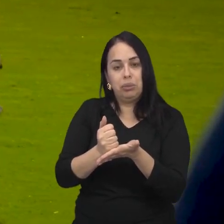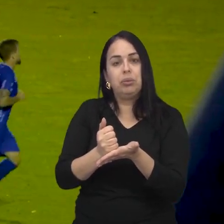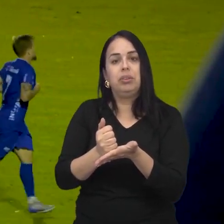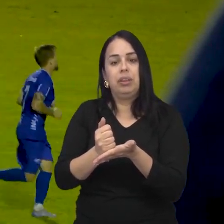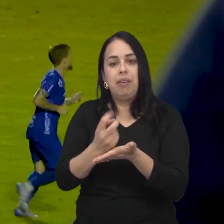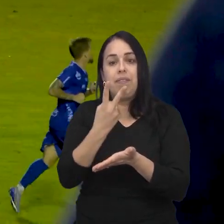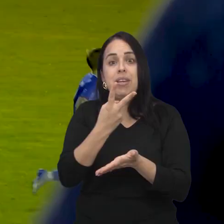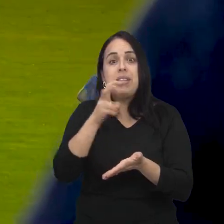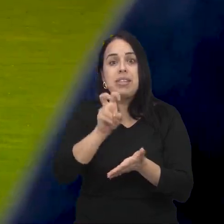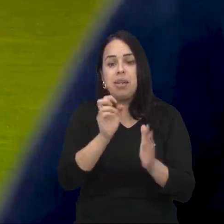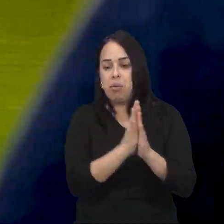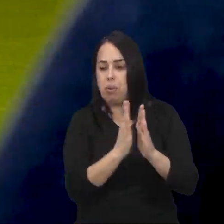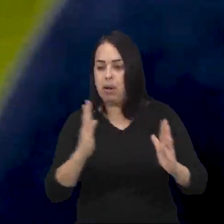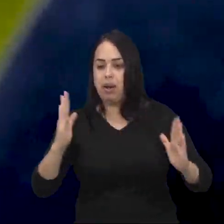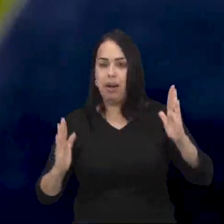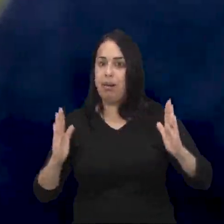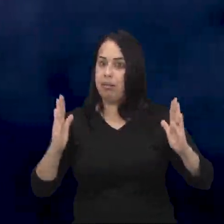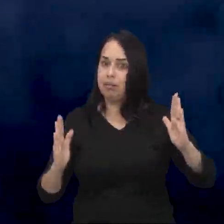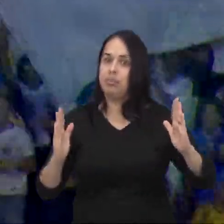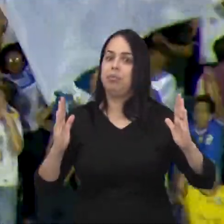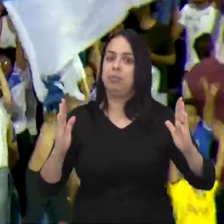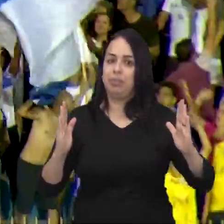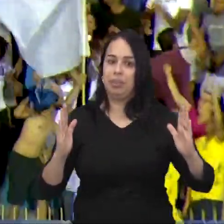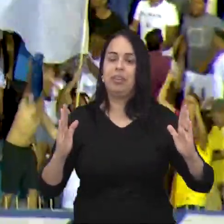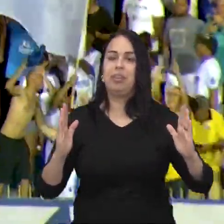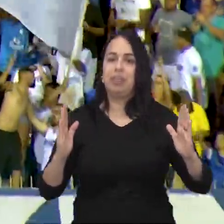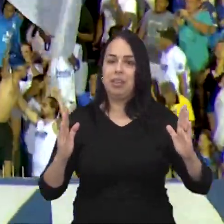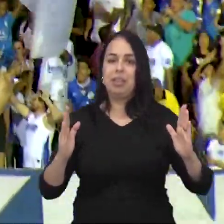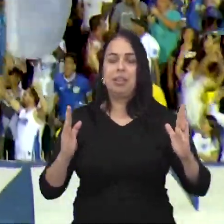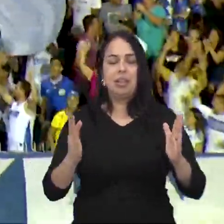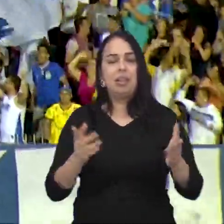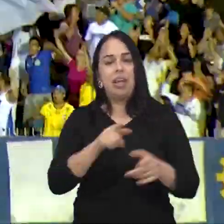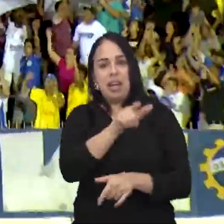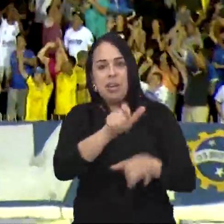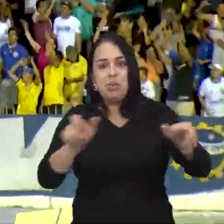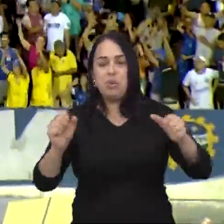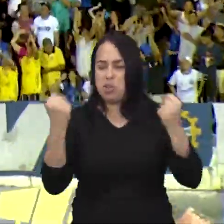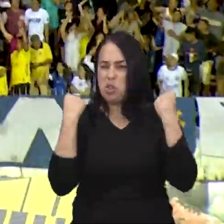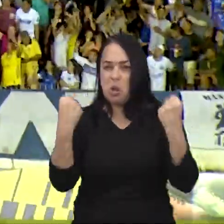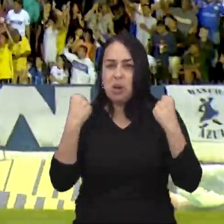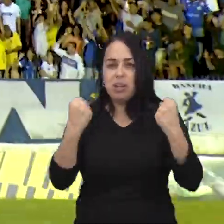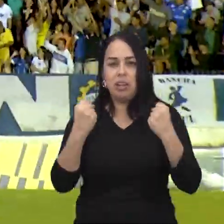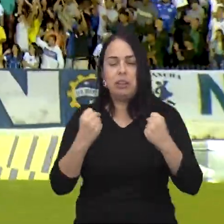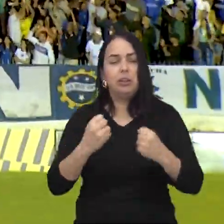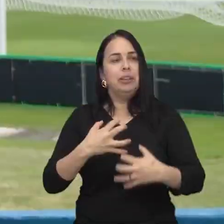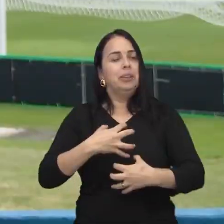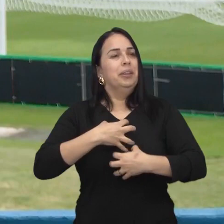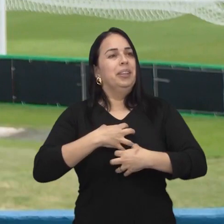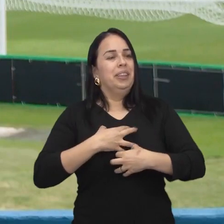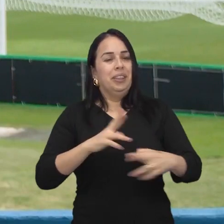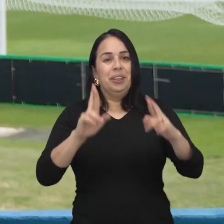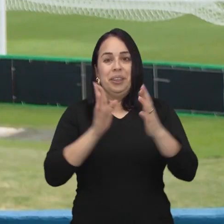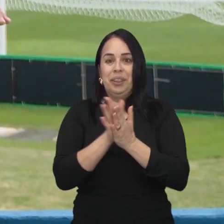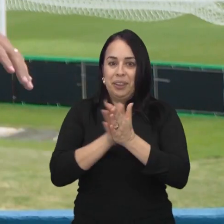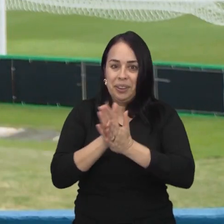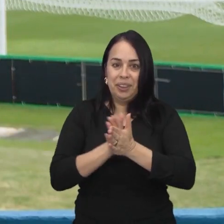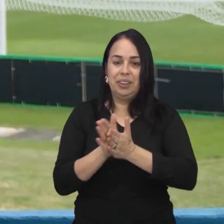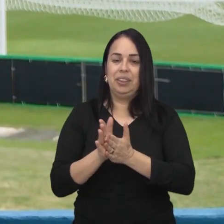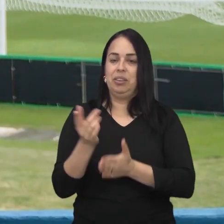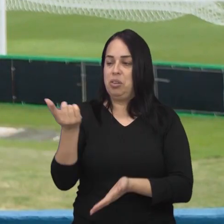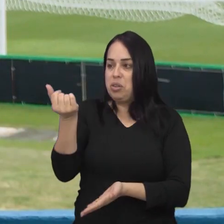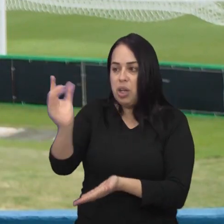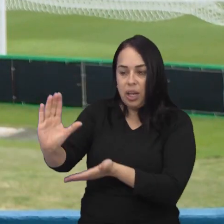a gerenciar também a Casa da Águia. A decisão trouxe otimismo aos torcedores. A receita que vem para cá vem